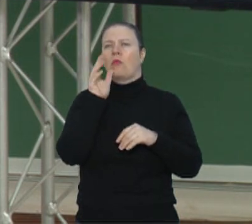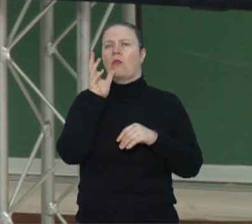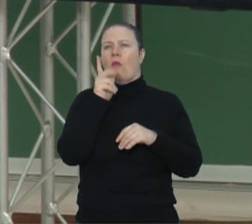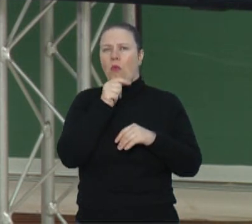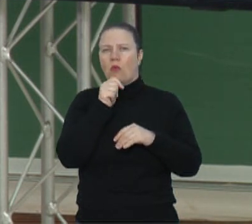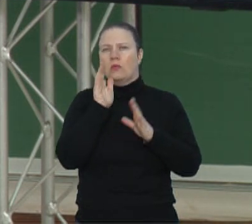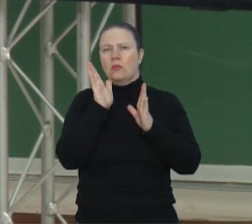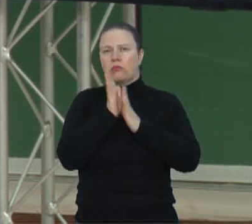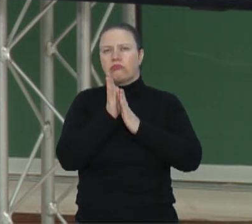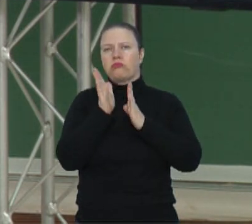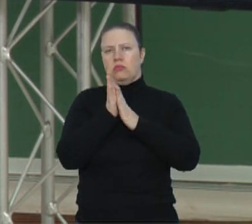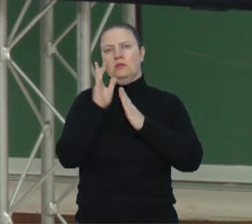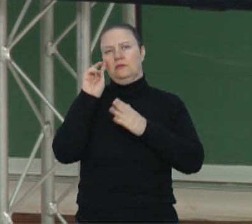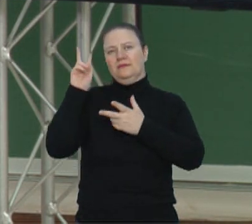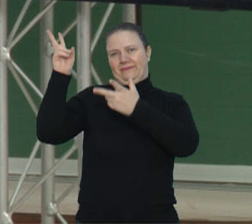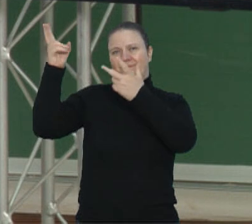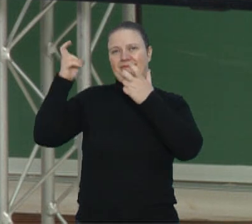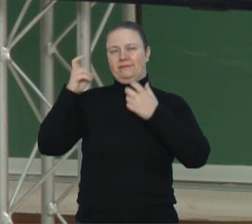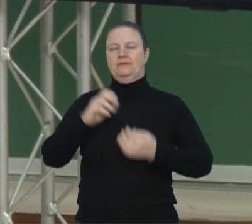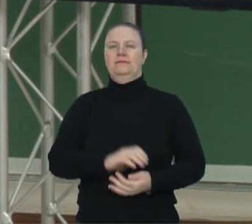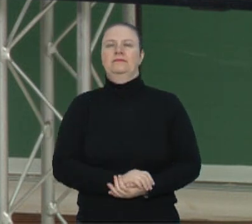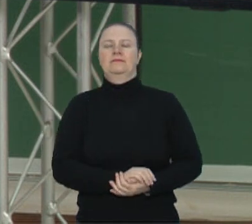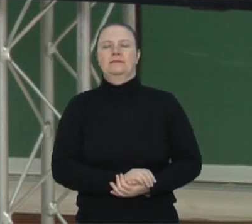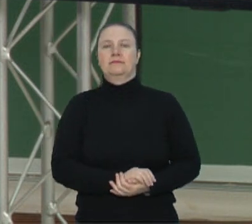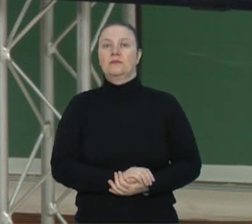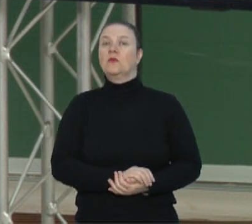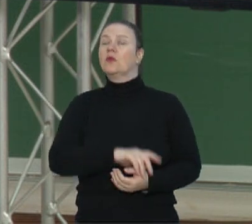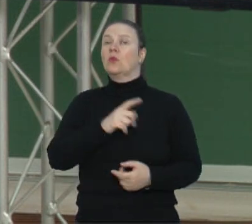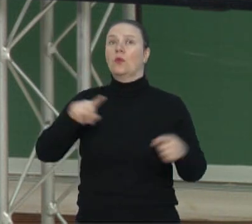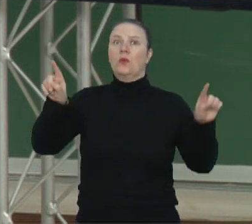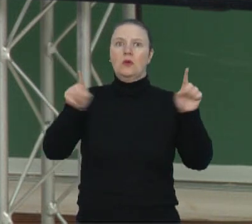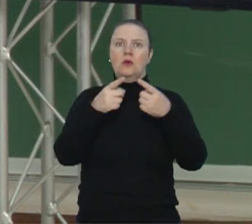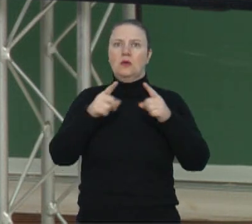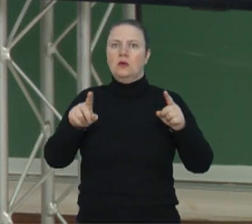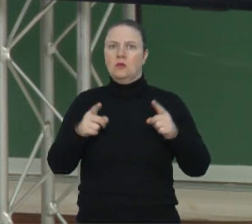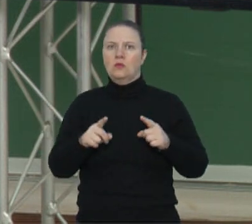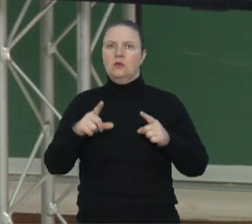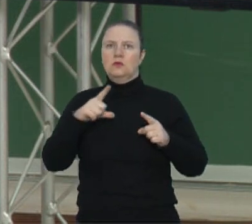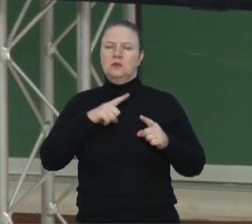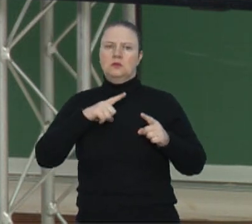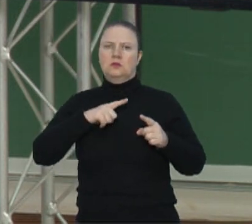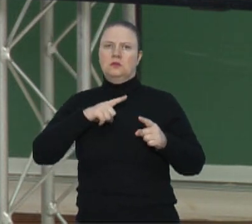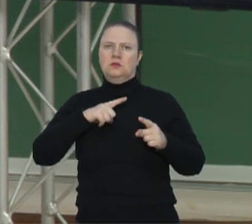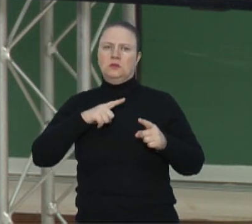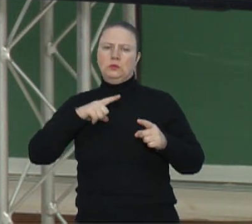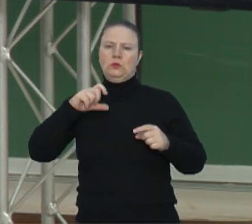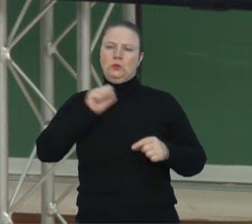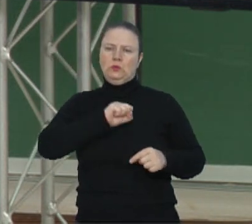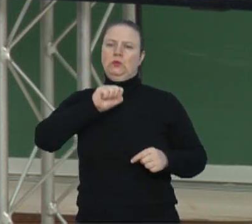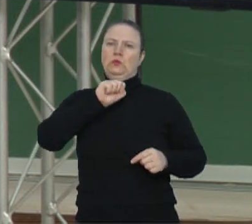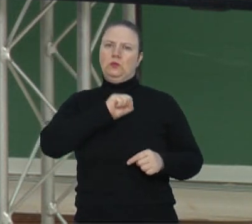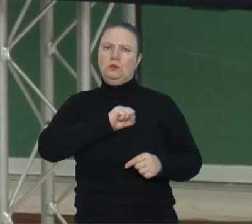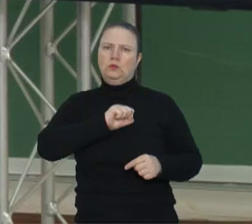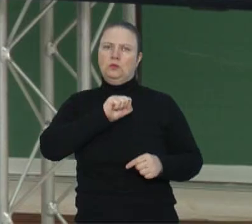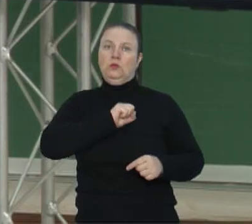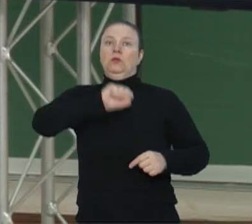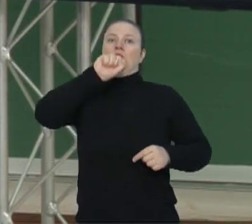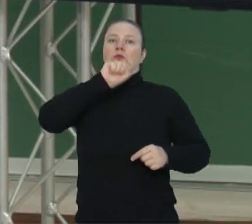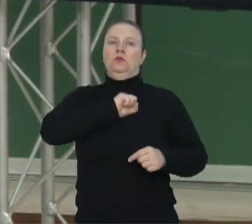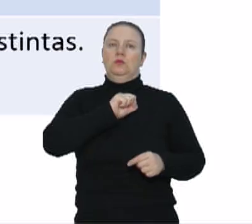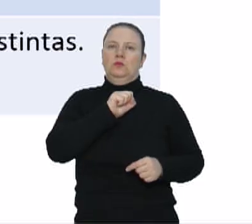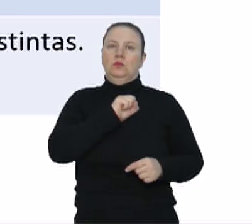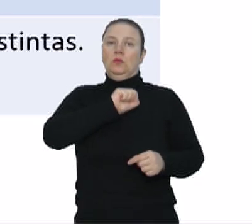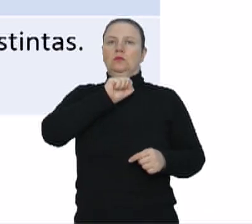né? Então, tem a ver com essa... A música faz isso, ela organiza esses espaços entre som e